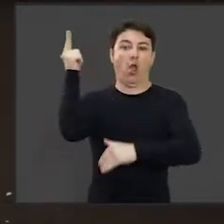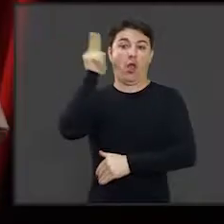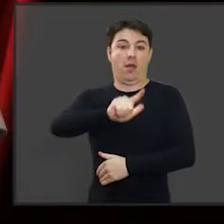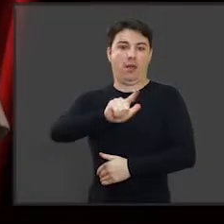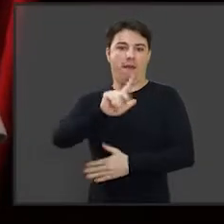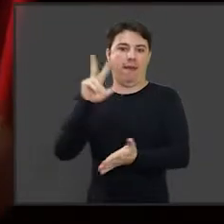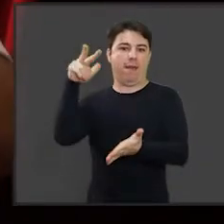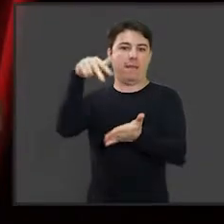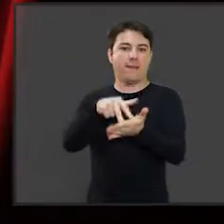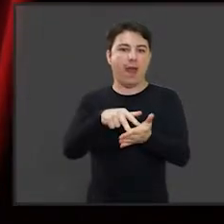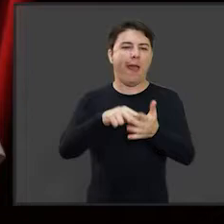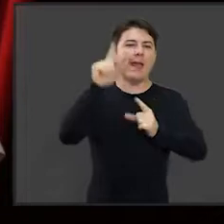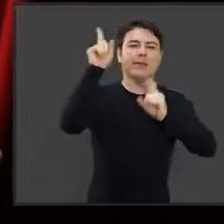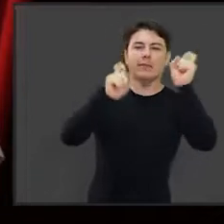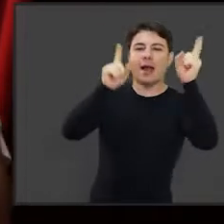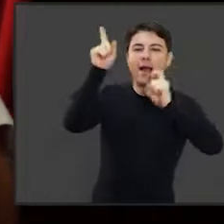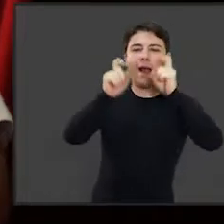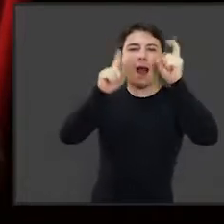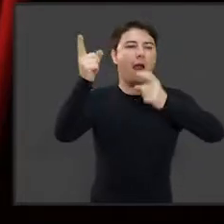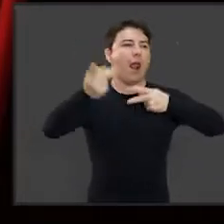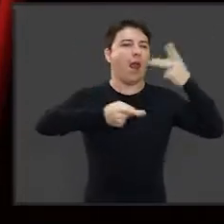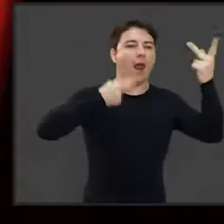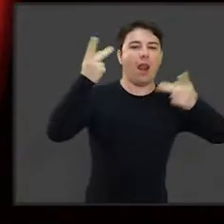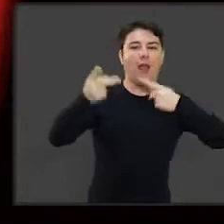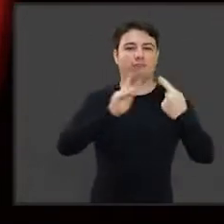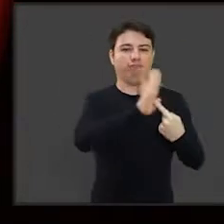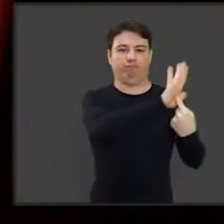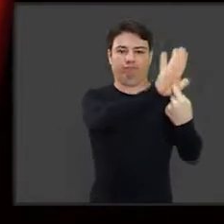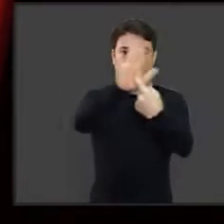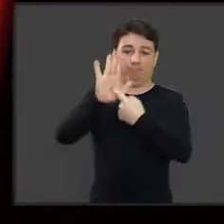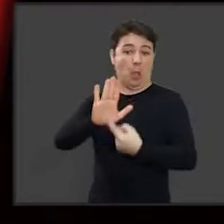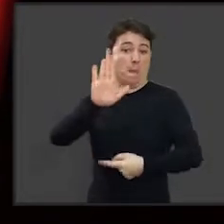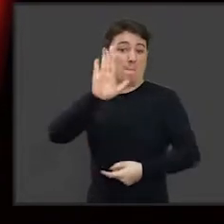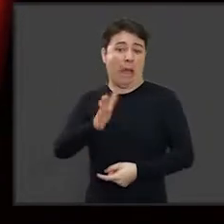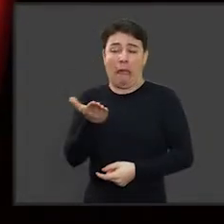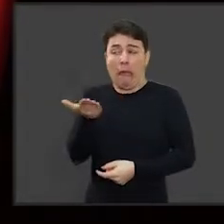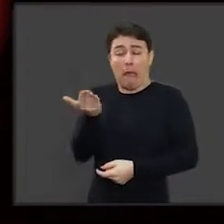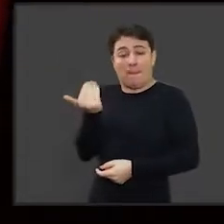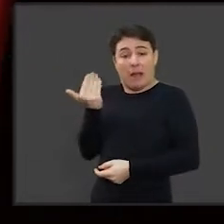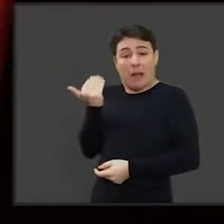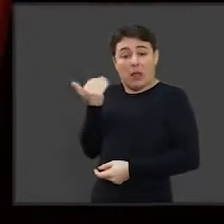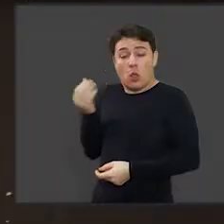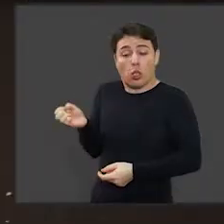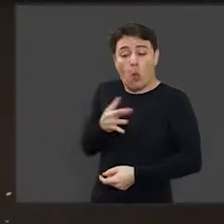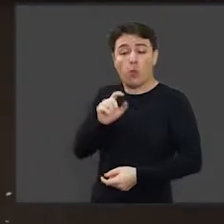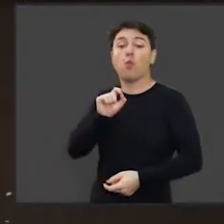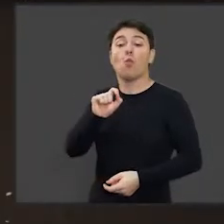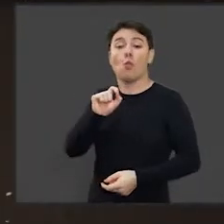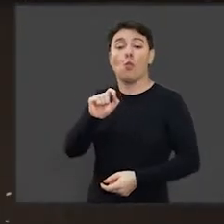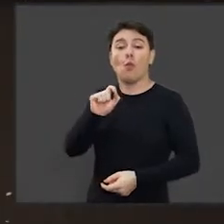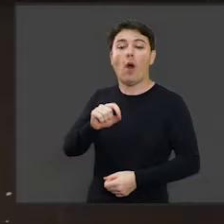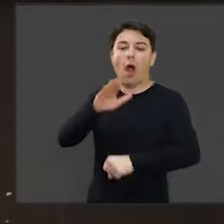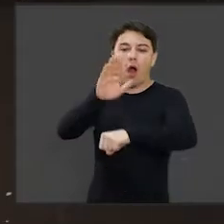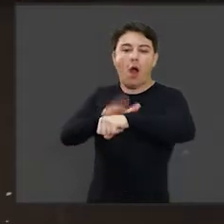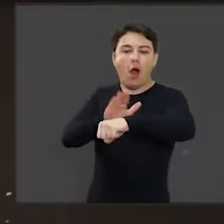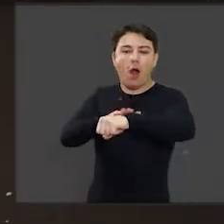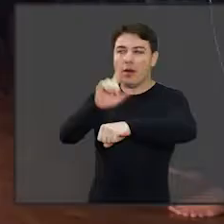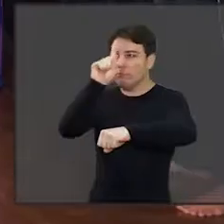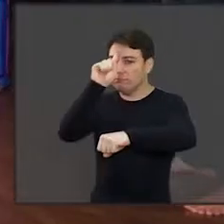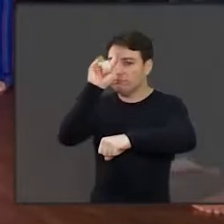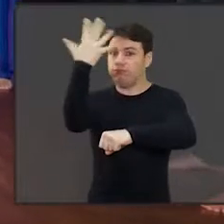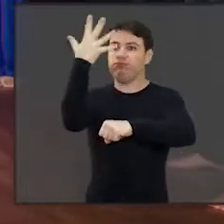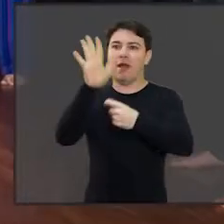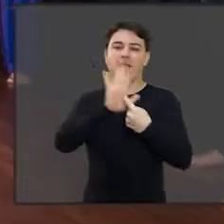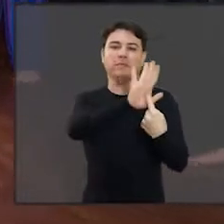ampliar o potencial do ator de fazer as cenas, de se desenvolver dentro da profissão e dentro da técnica. O que é um pouco mais recente